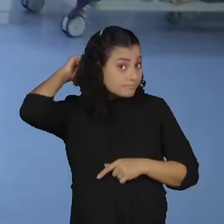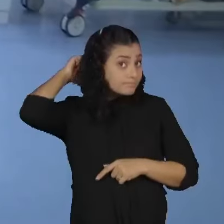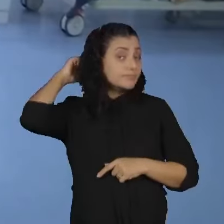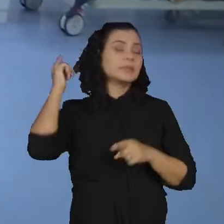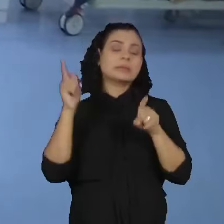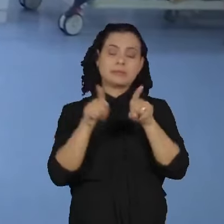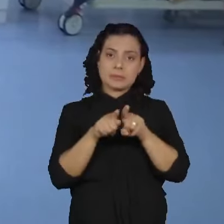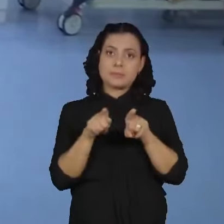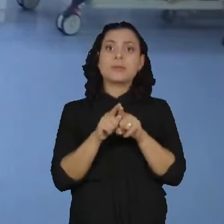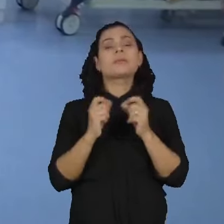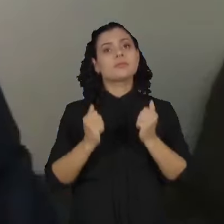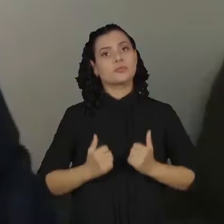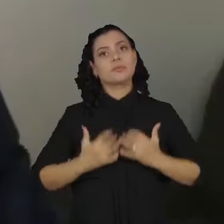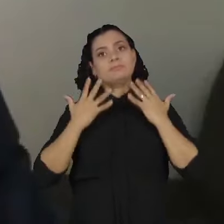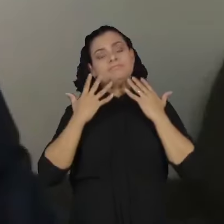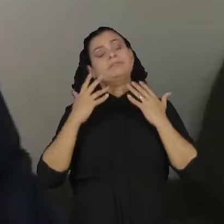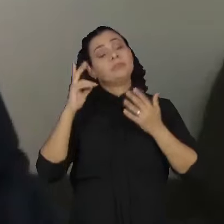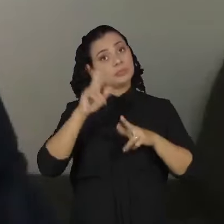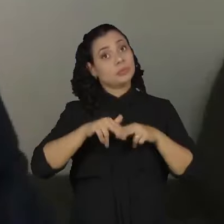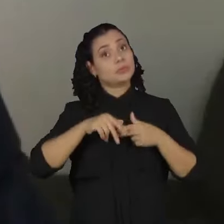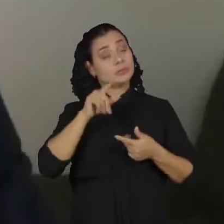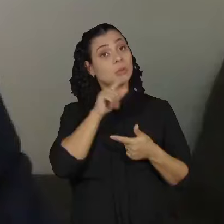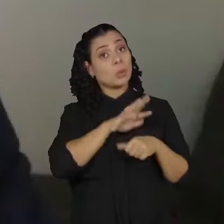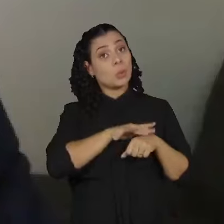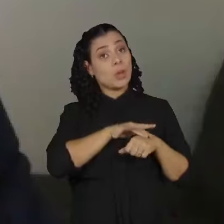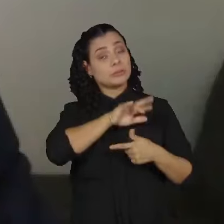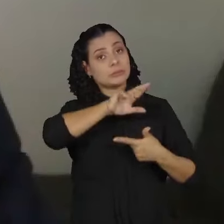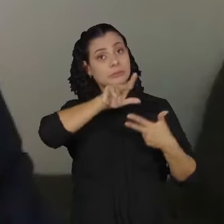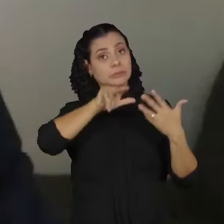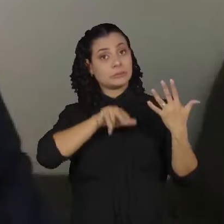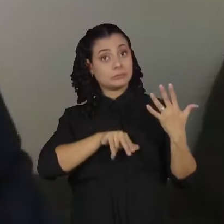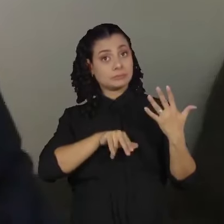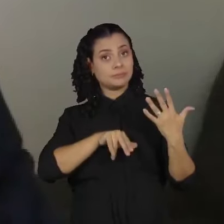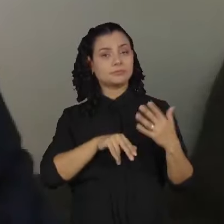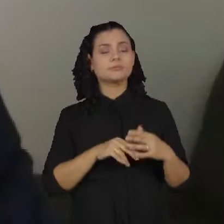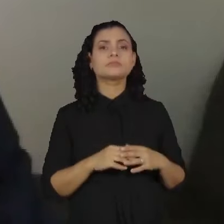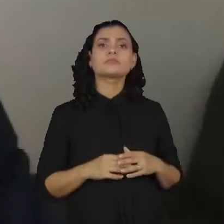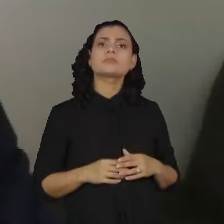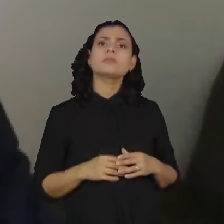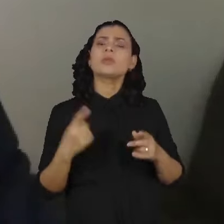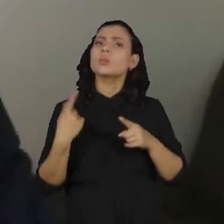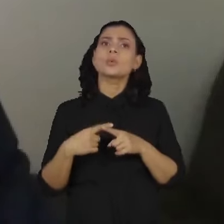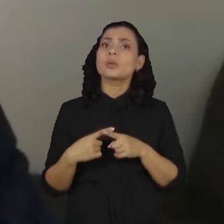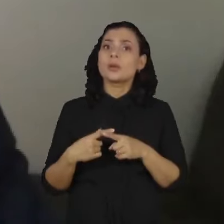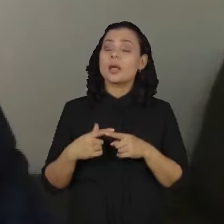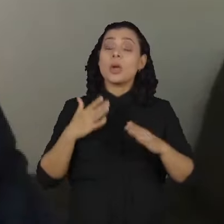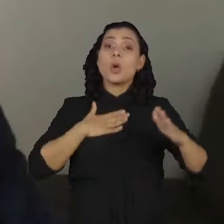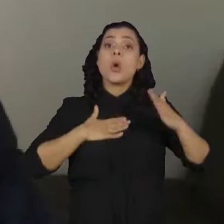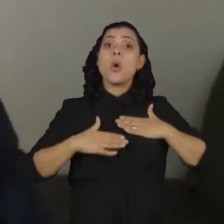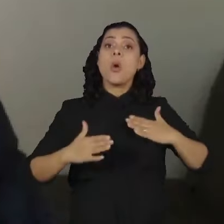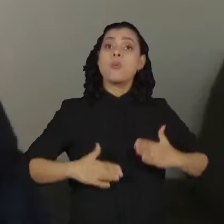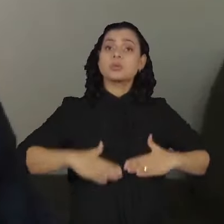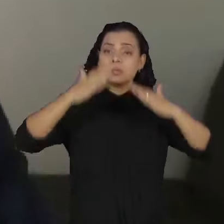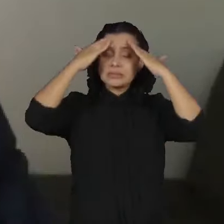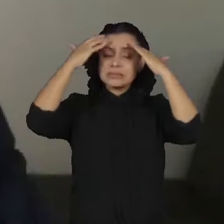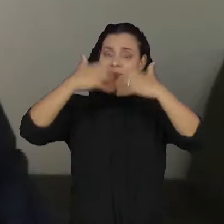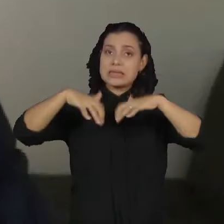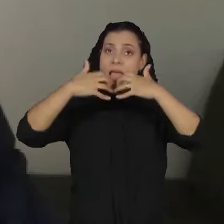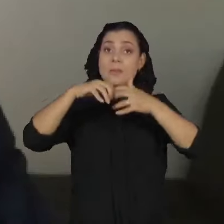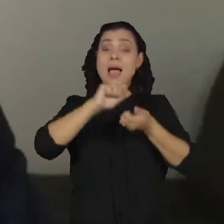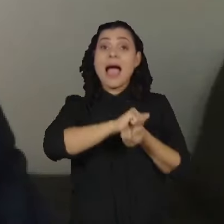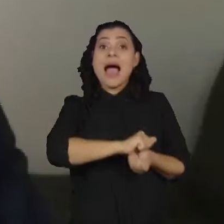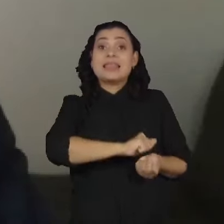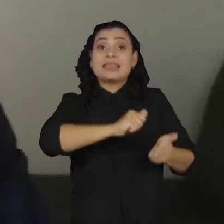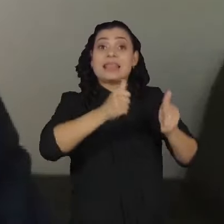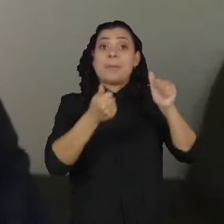são alguns deles. O processo de regulação, de adaptação do organismo a variações